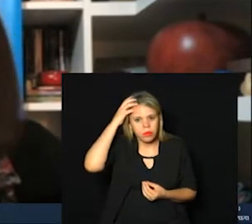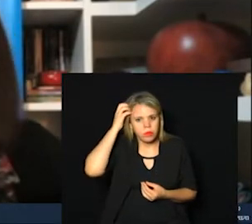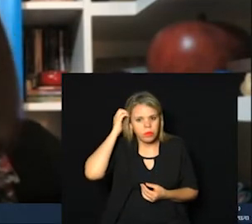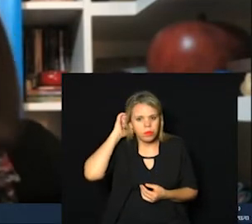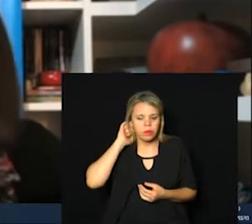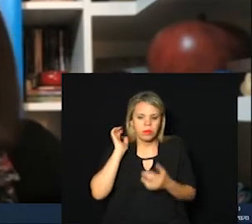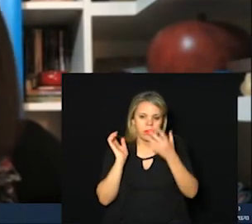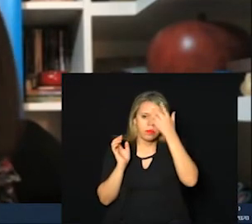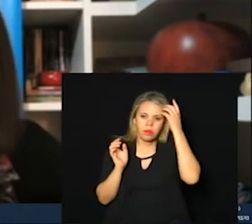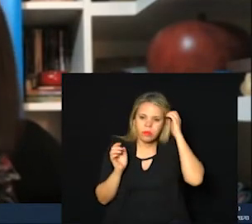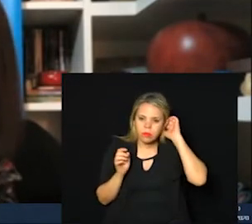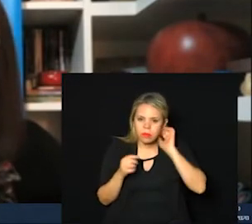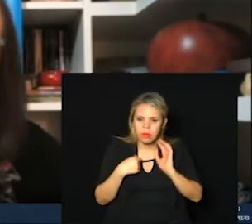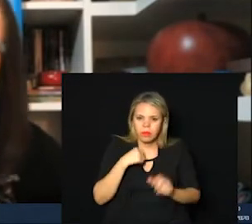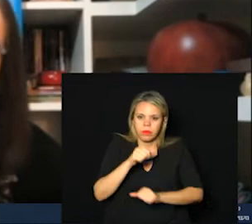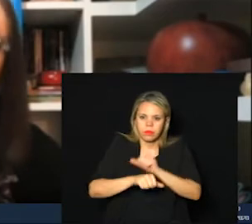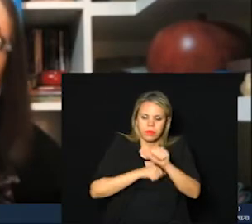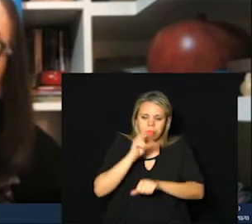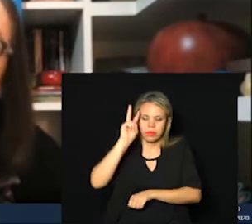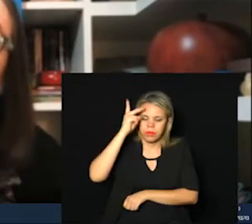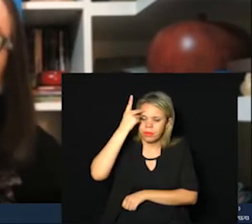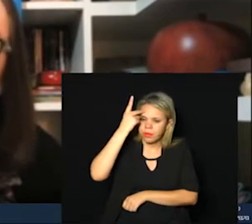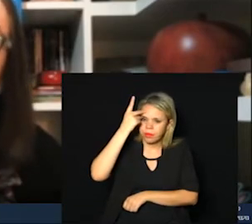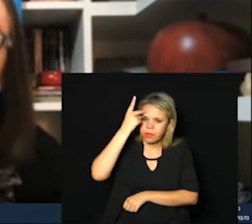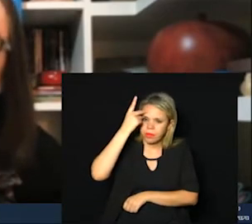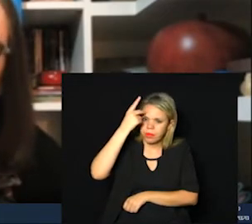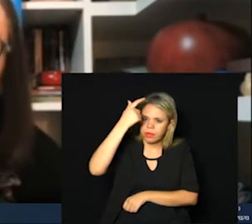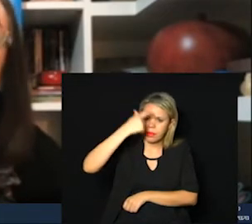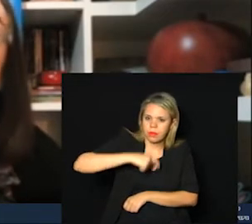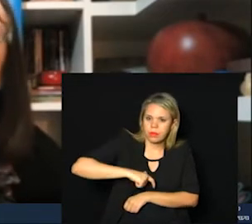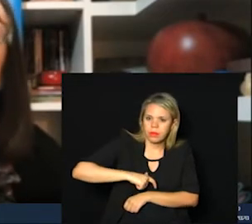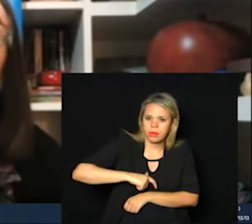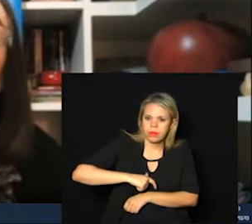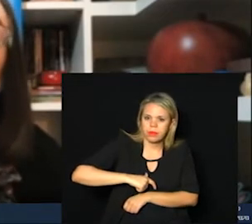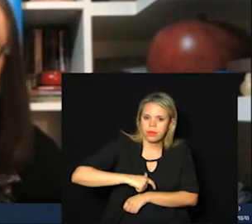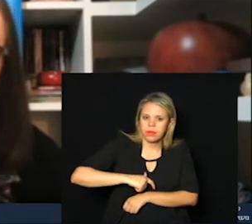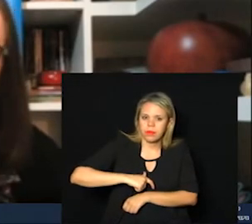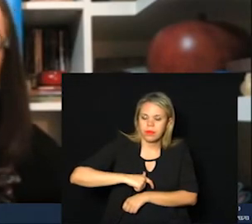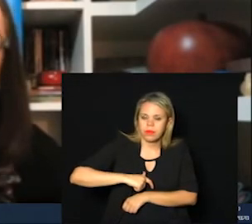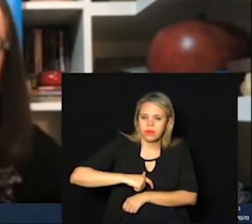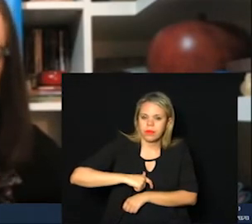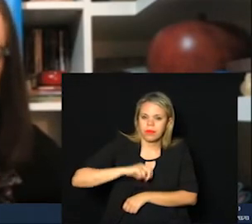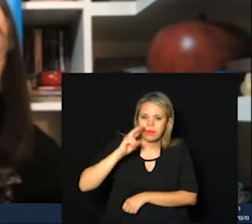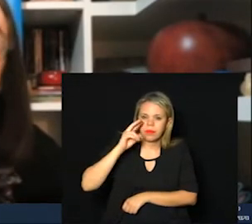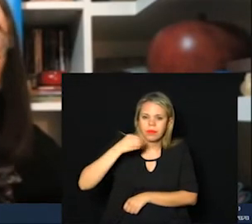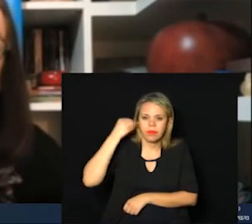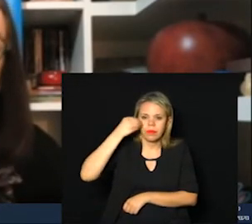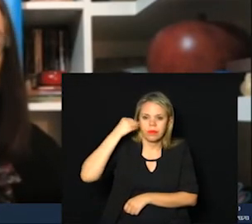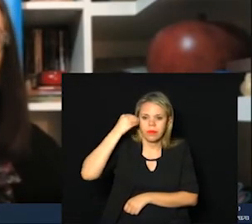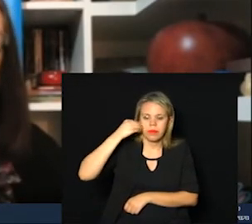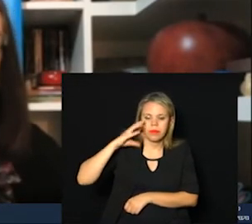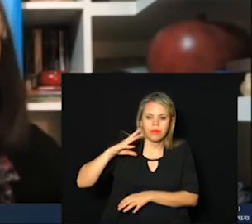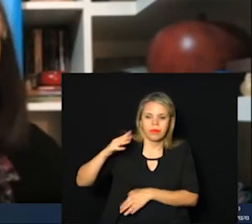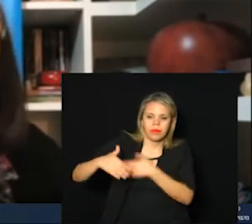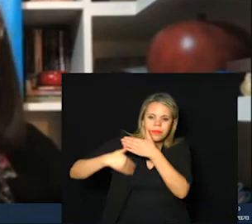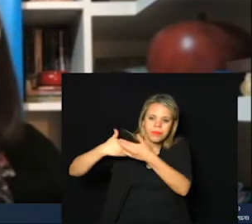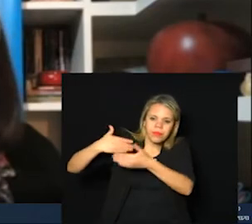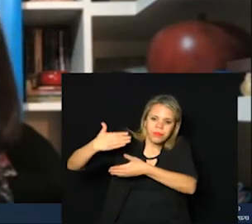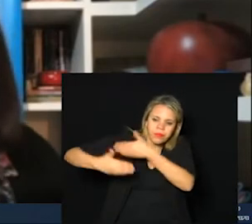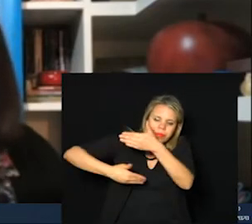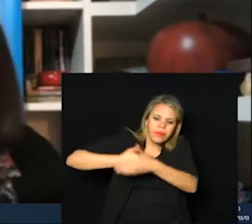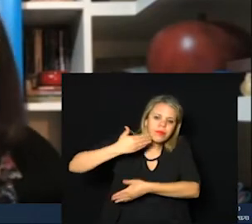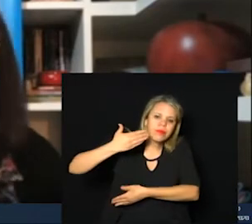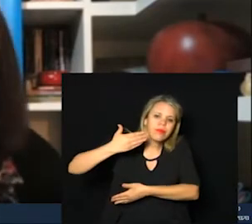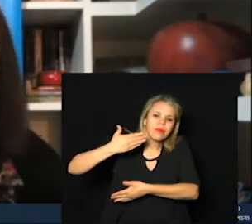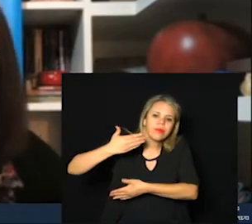também me transformei ainda mais como pessoa ao poder viver todo o processo, né, de